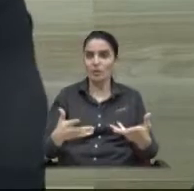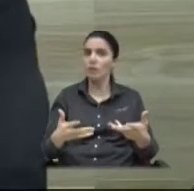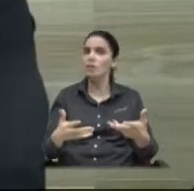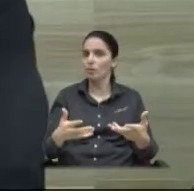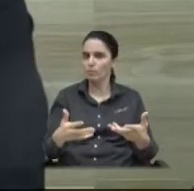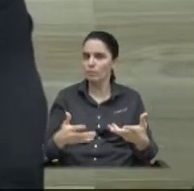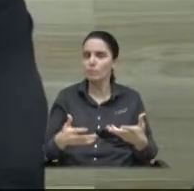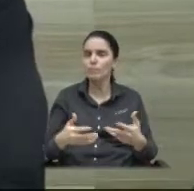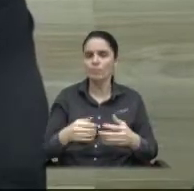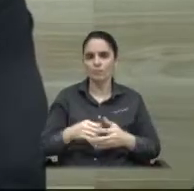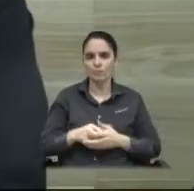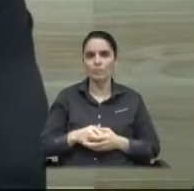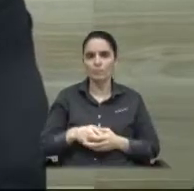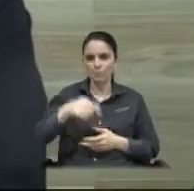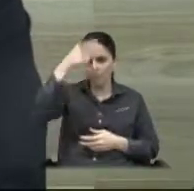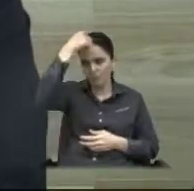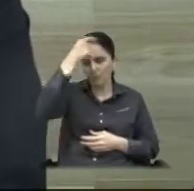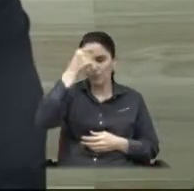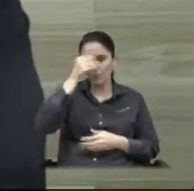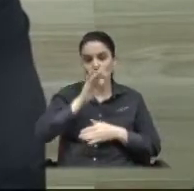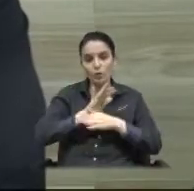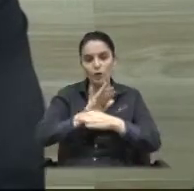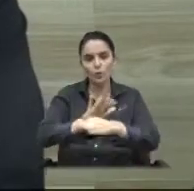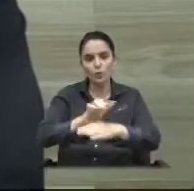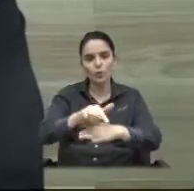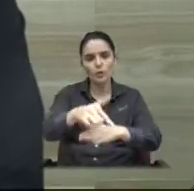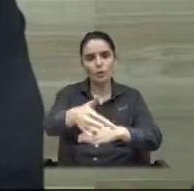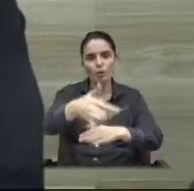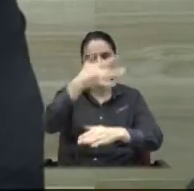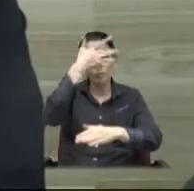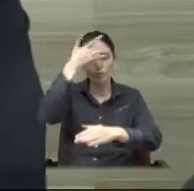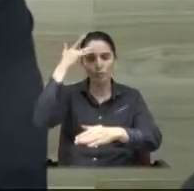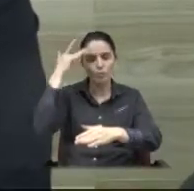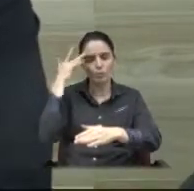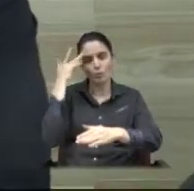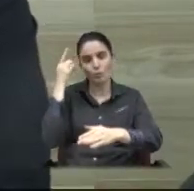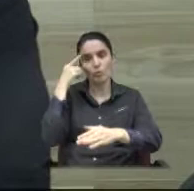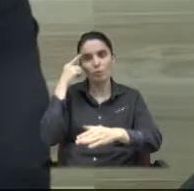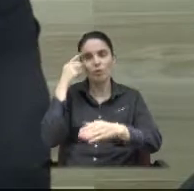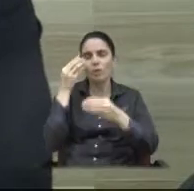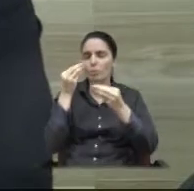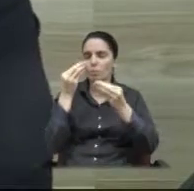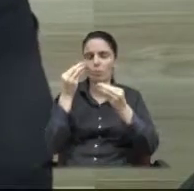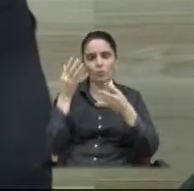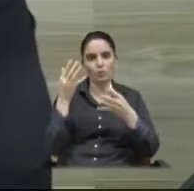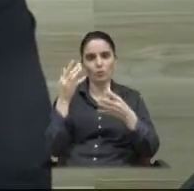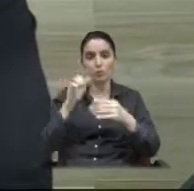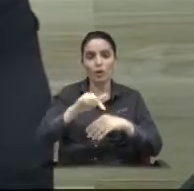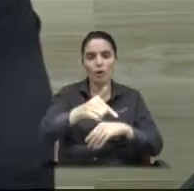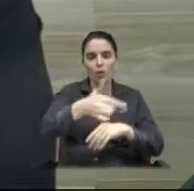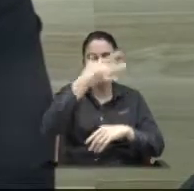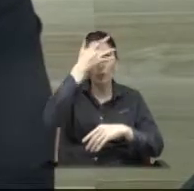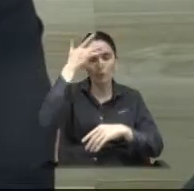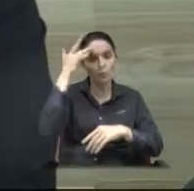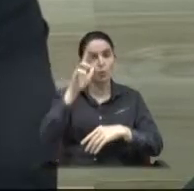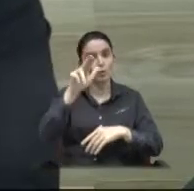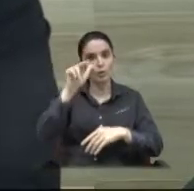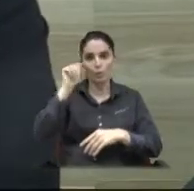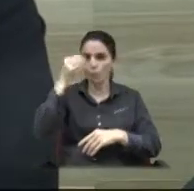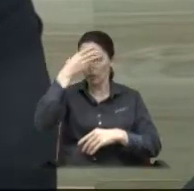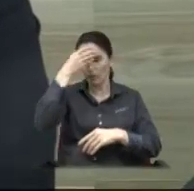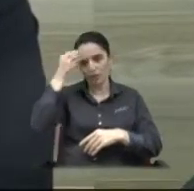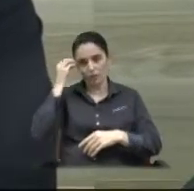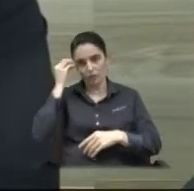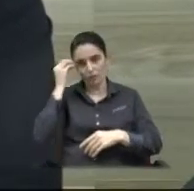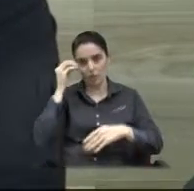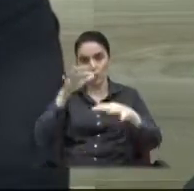é muito e é inesquecível para a pessoa que recebe essa ajuda. Temos aqui a dona Nair, juntamente